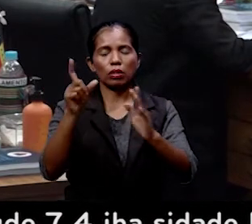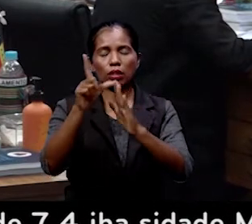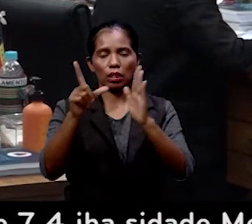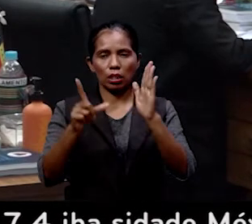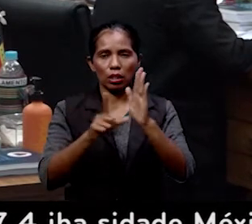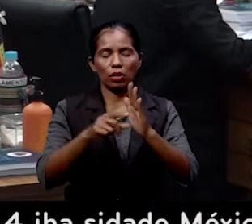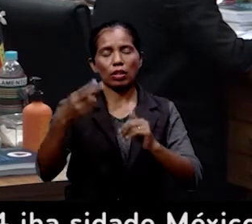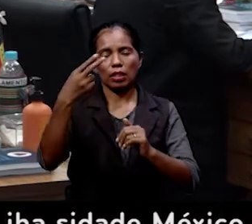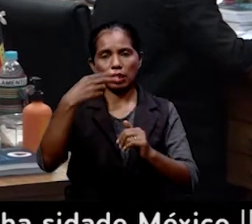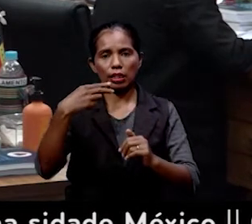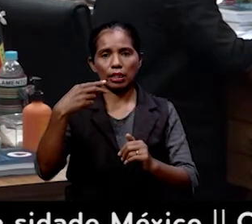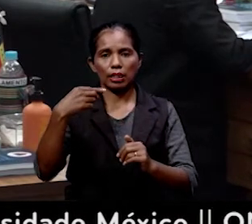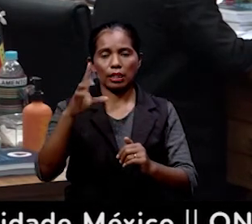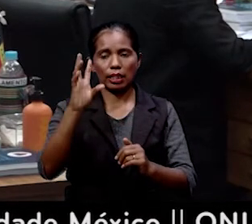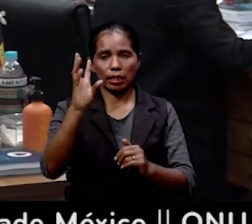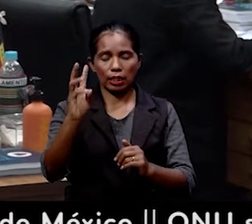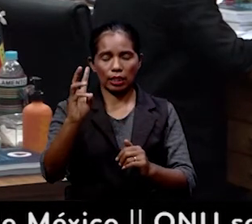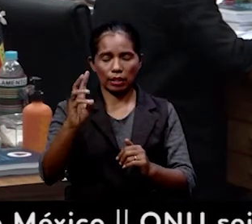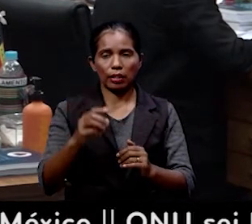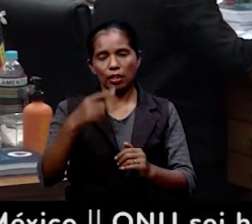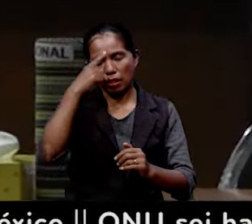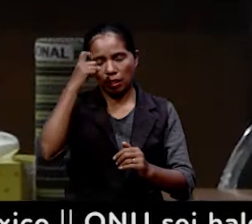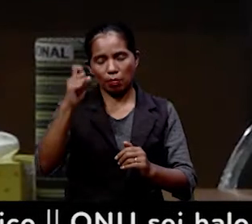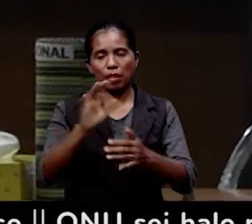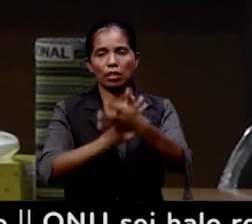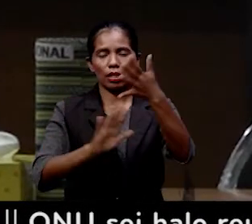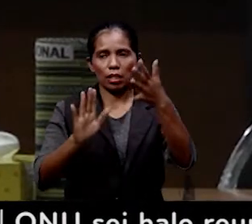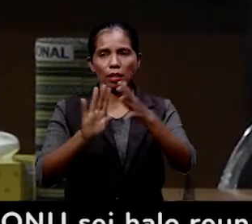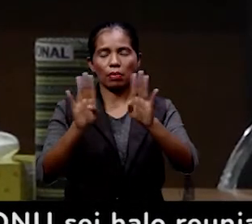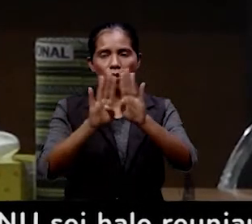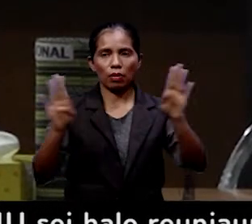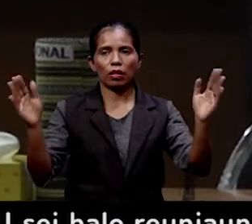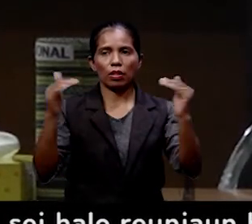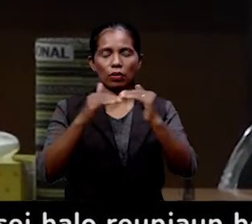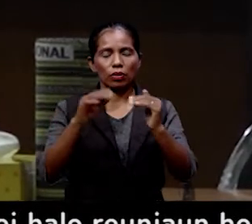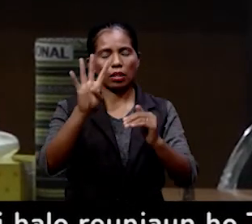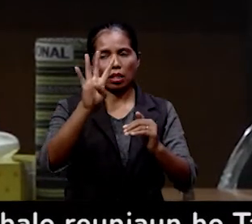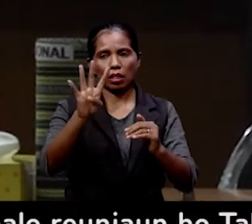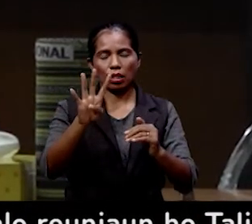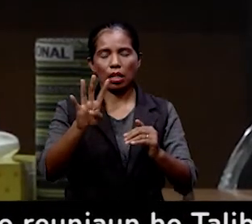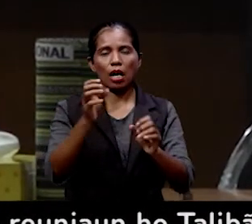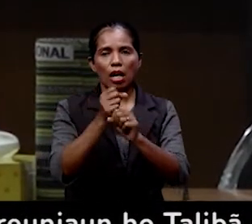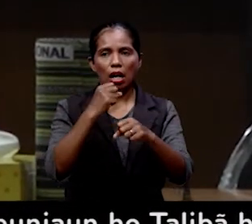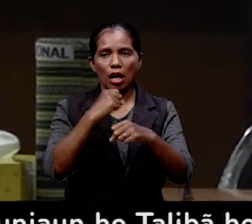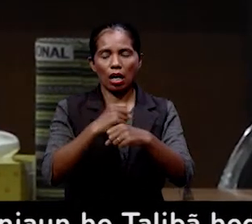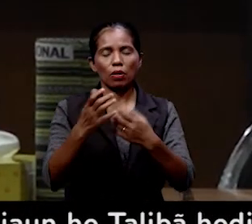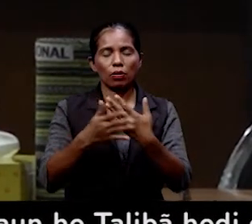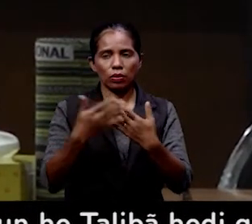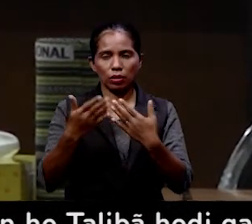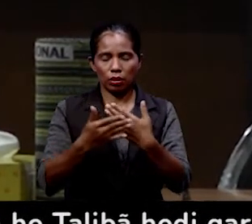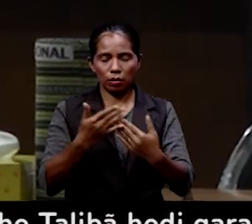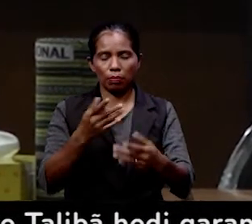to quinta legislatura. Tamba a cerimônia abertura da sessão legislativa da Rata, hallo, ho simples tebes,